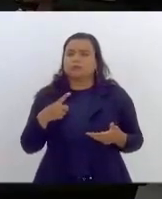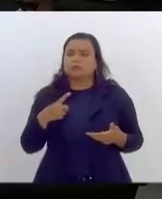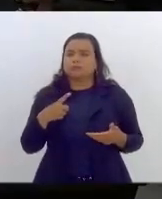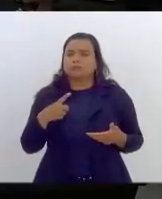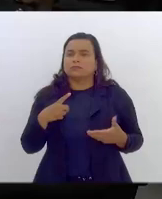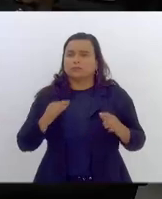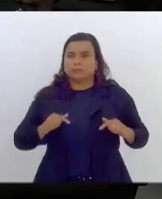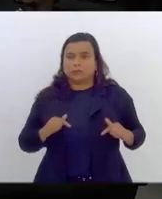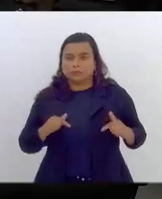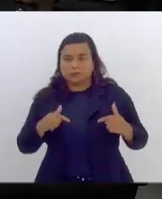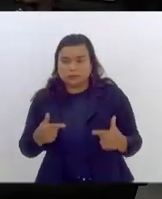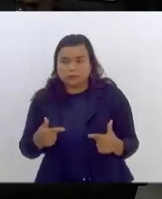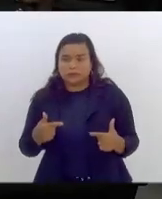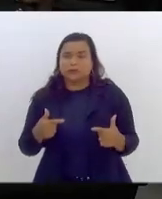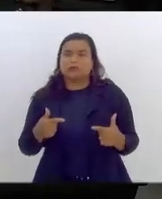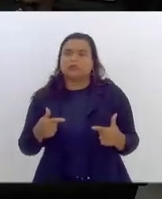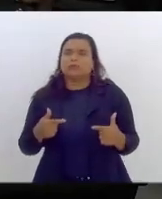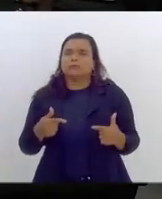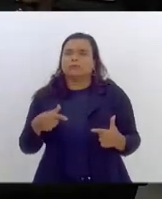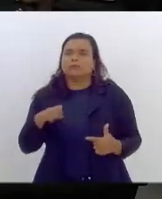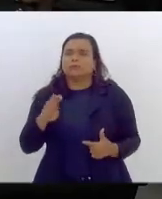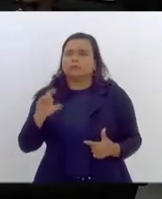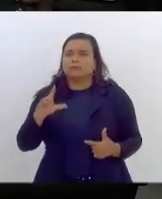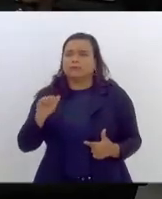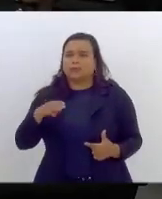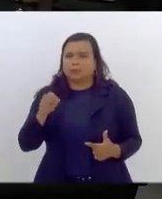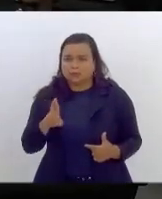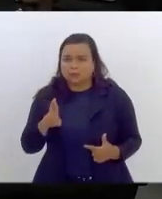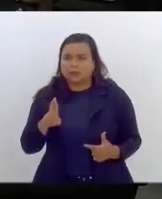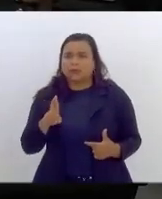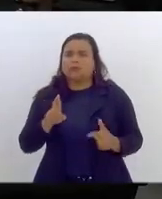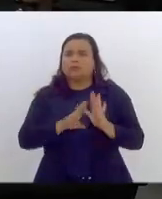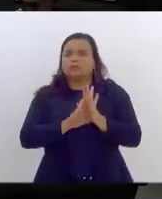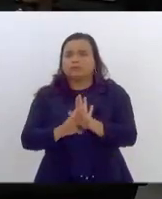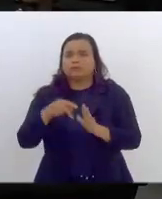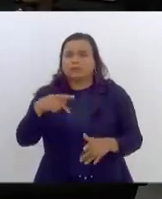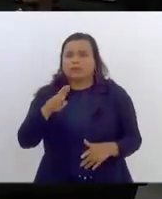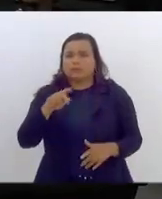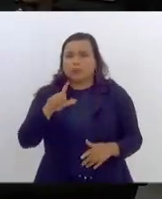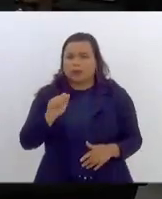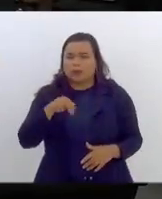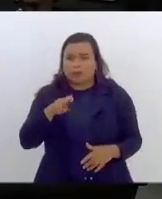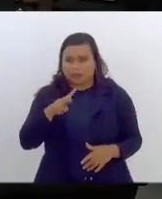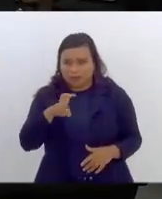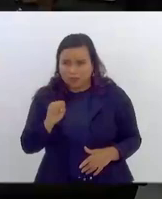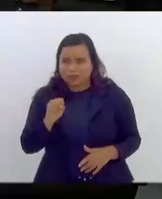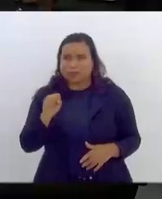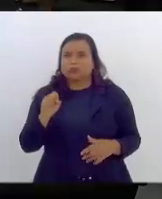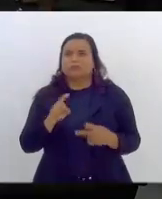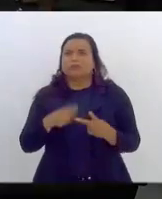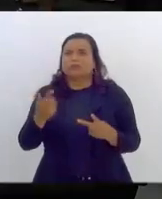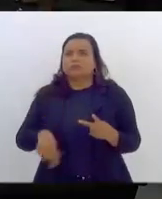a iniciativa Absorvendo Amor, representada por Paula Neves e Rodrigo Timbo.